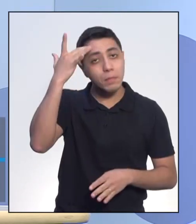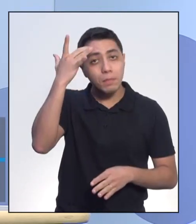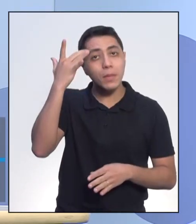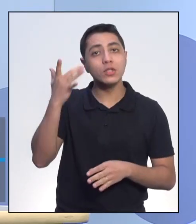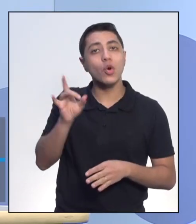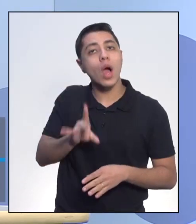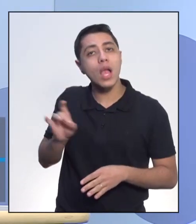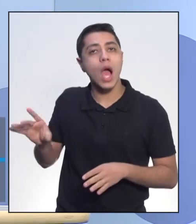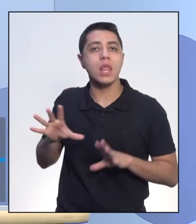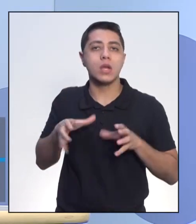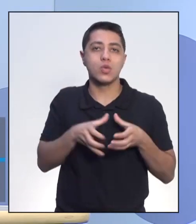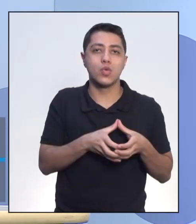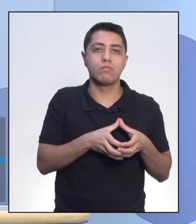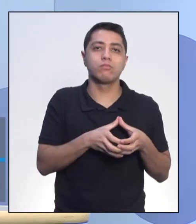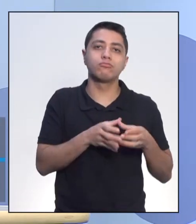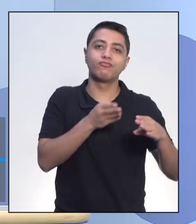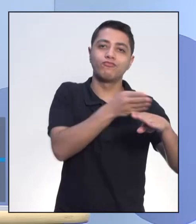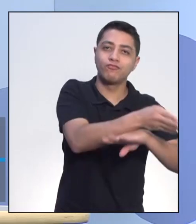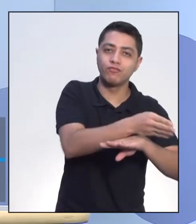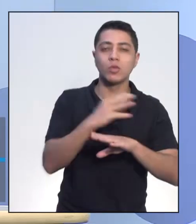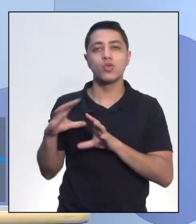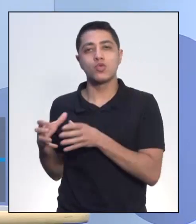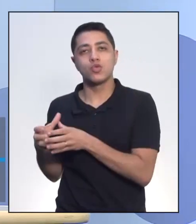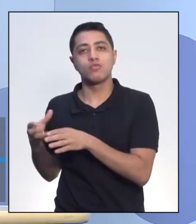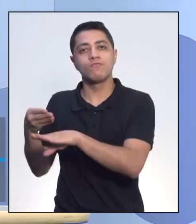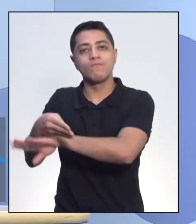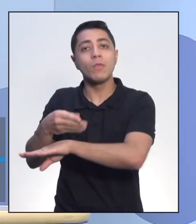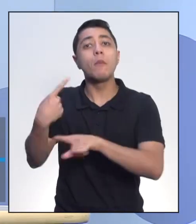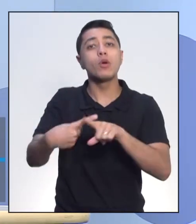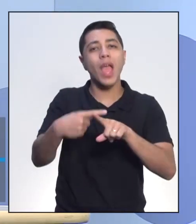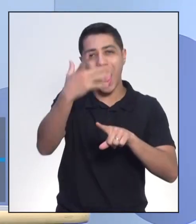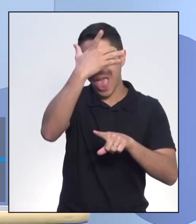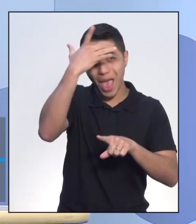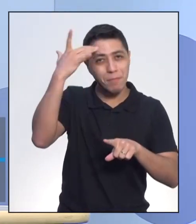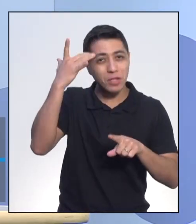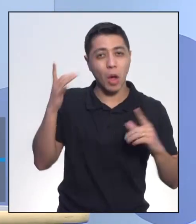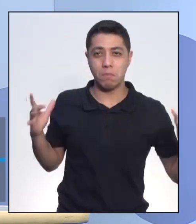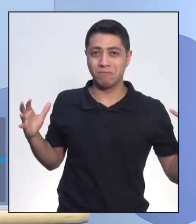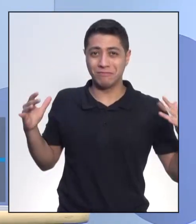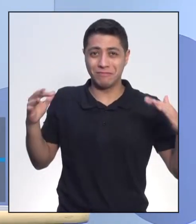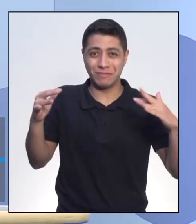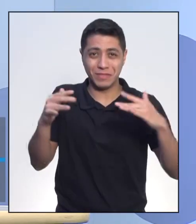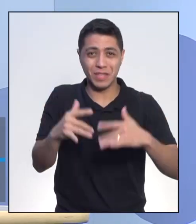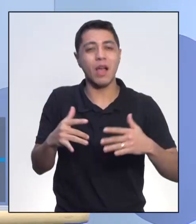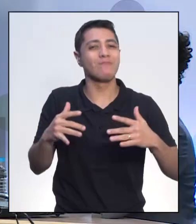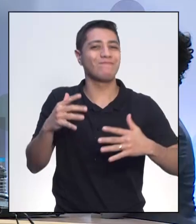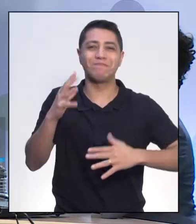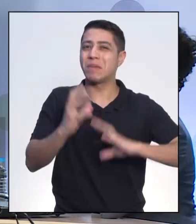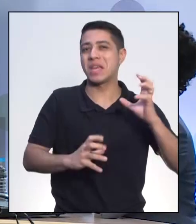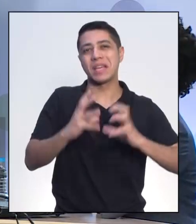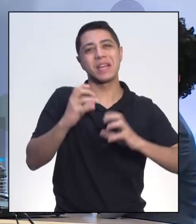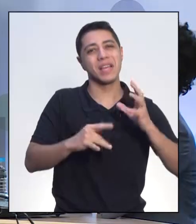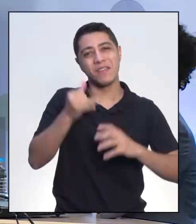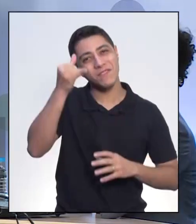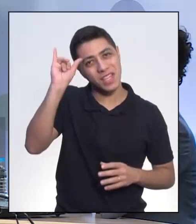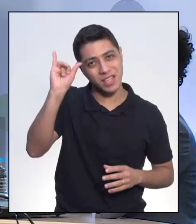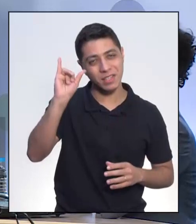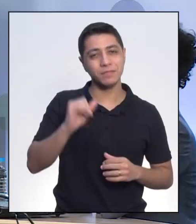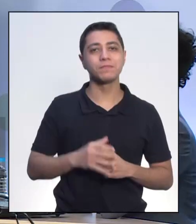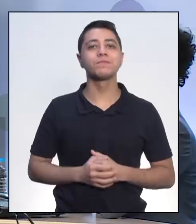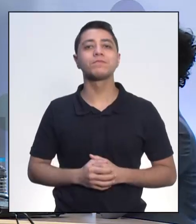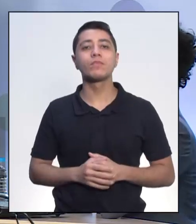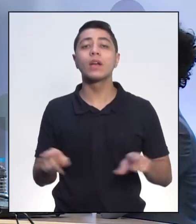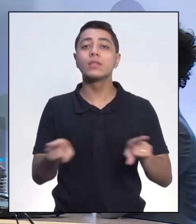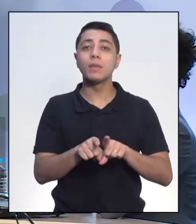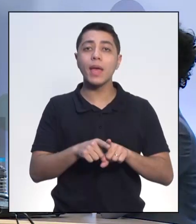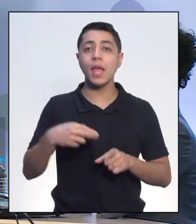quatro conjuntos, né, para não ter conflito mais. Exatamente. É, Terra Santa aí para o judaísmo,